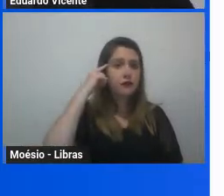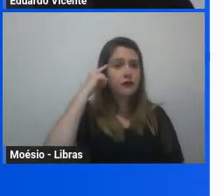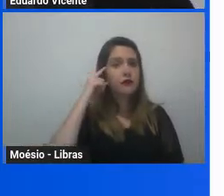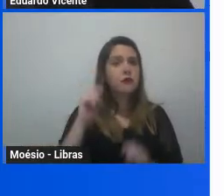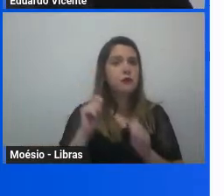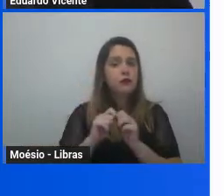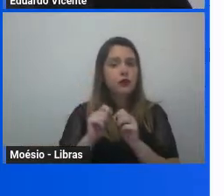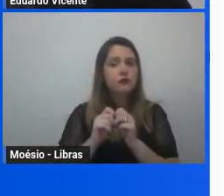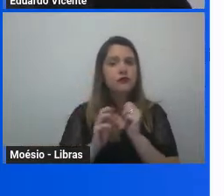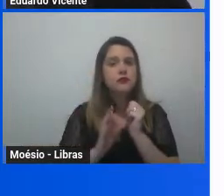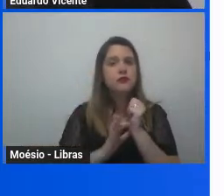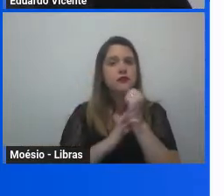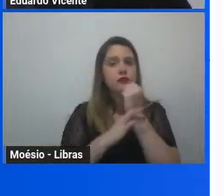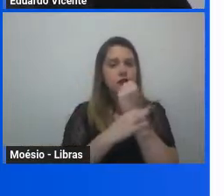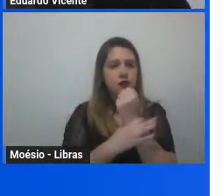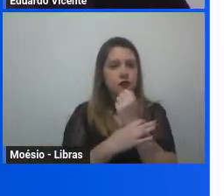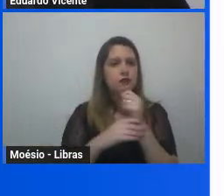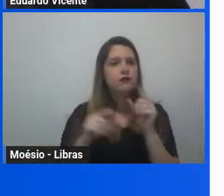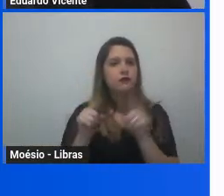o paninho nela, tá?